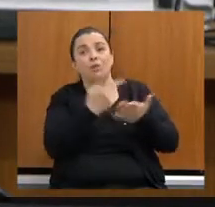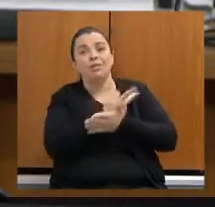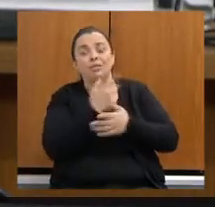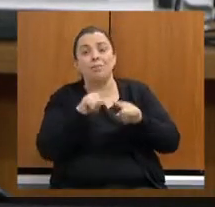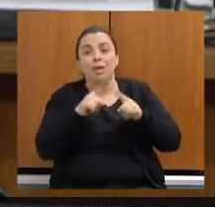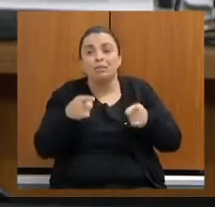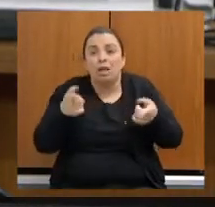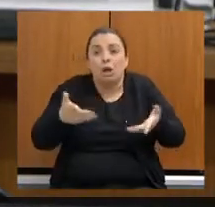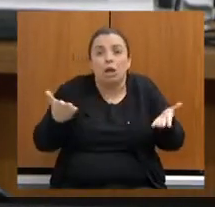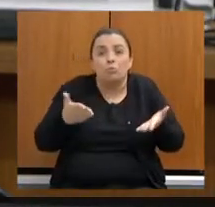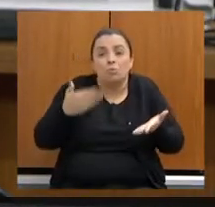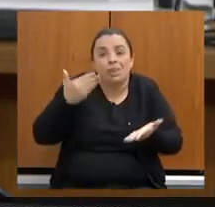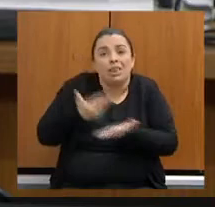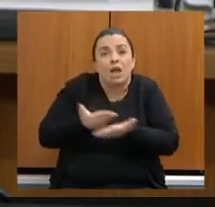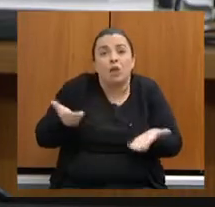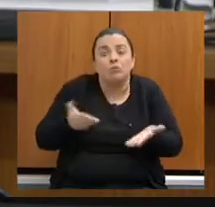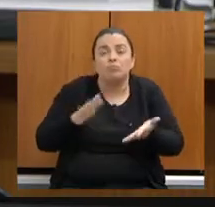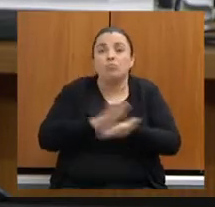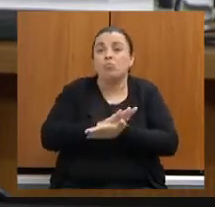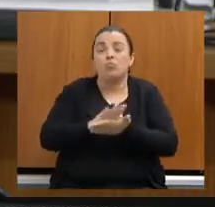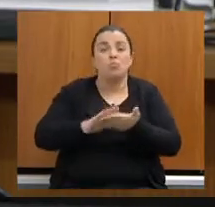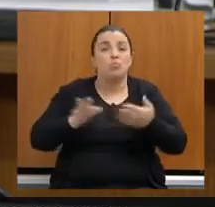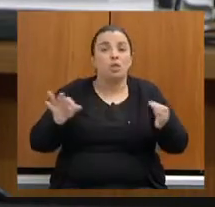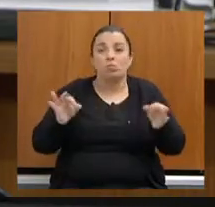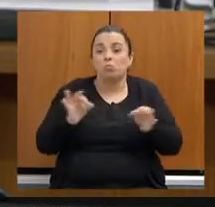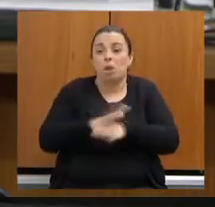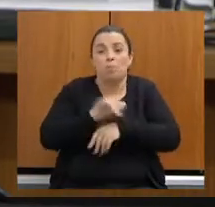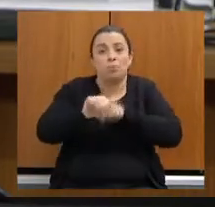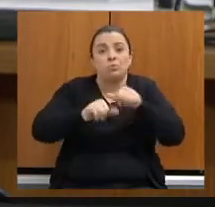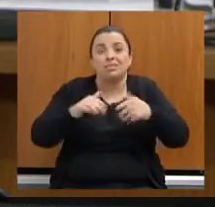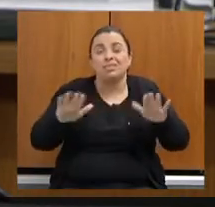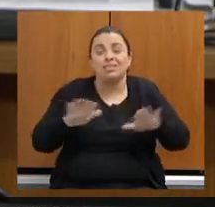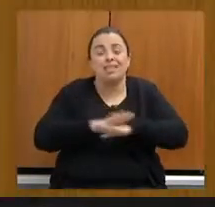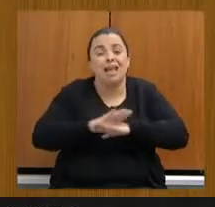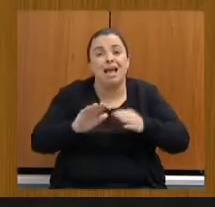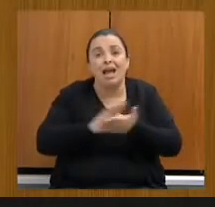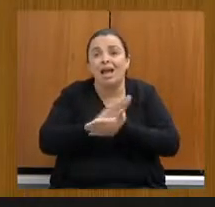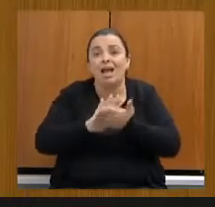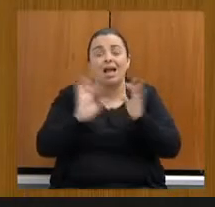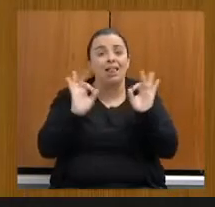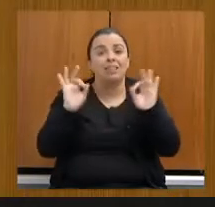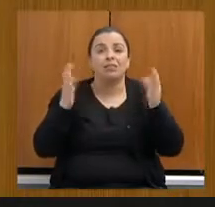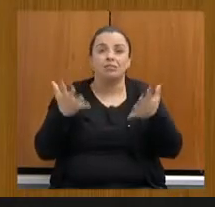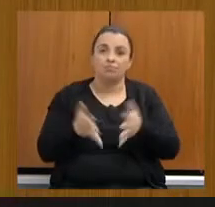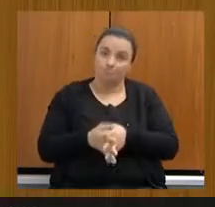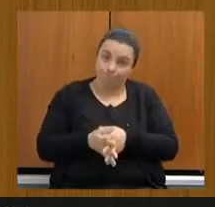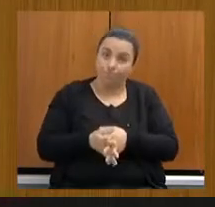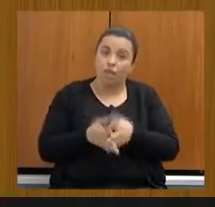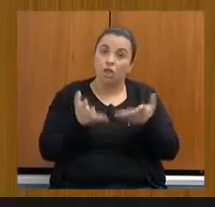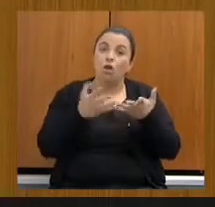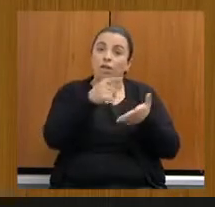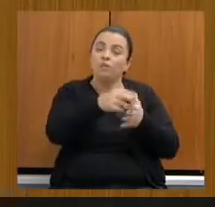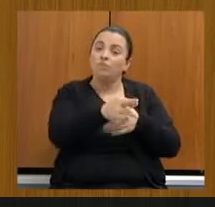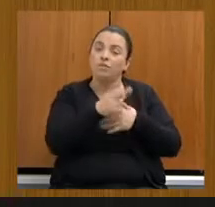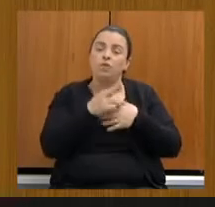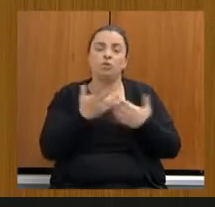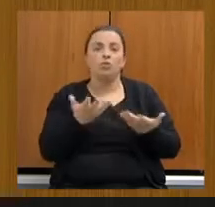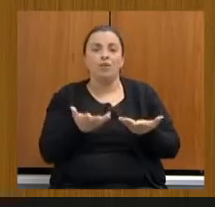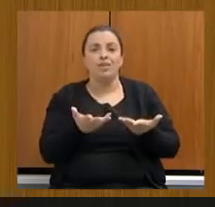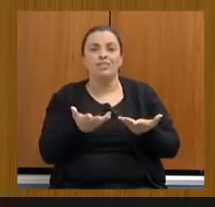eu queria senhora me respondesse E já mais uma vez lhe pedisse para que nós pudéssemos